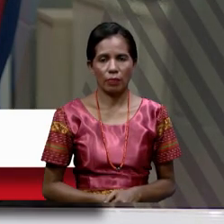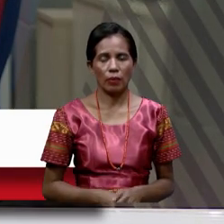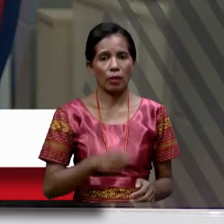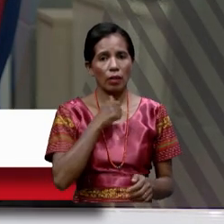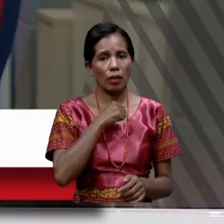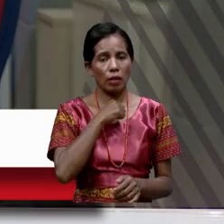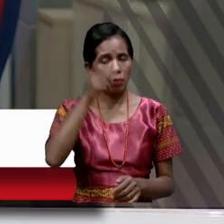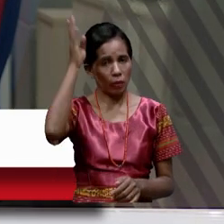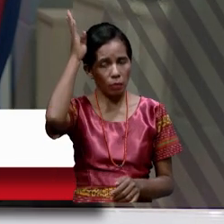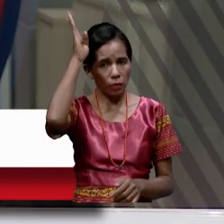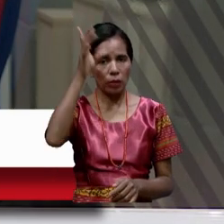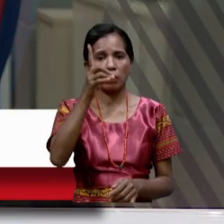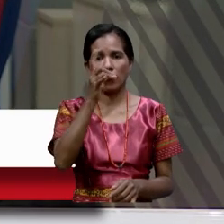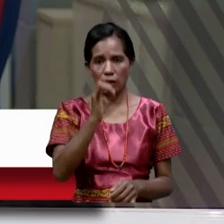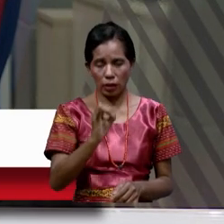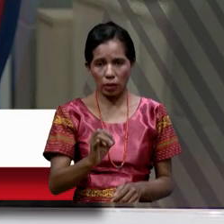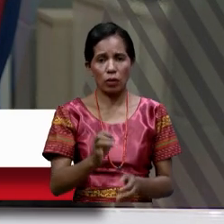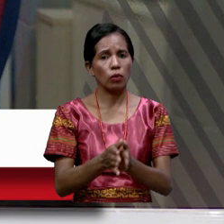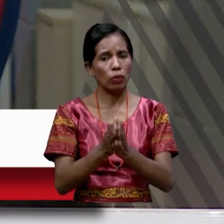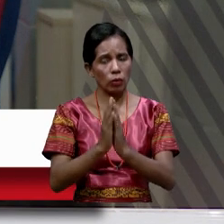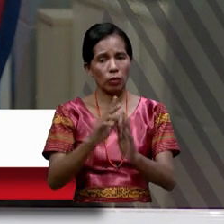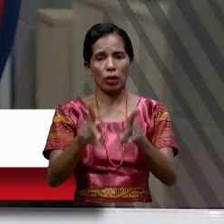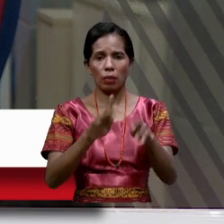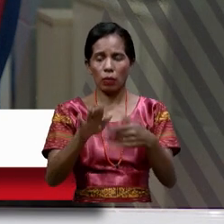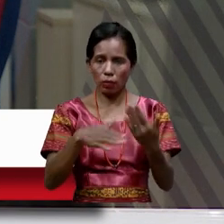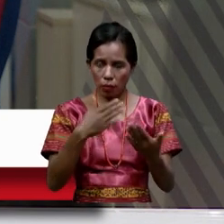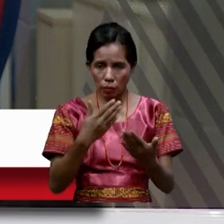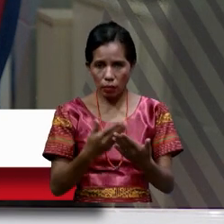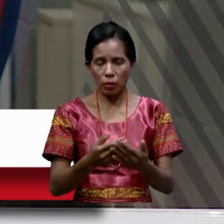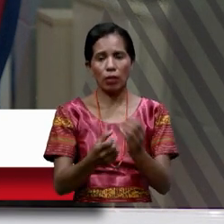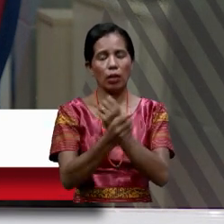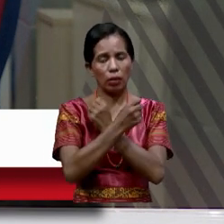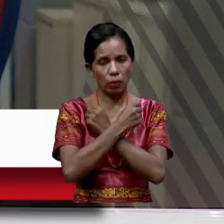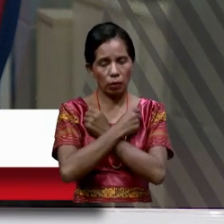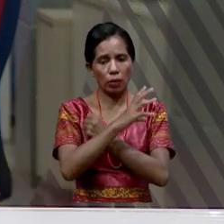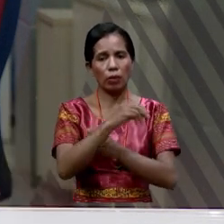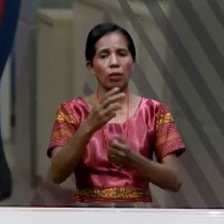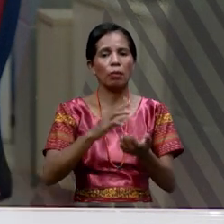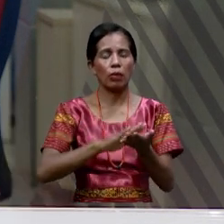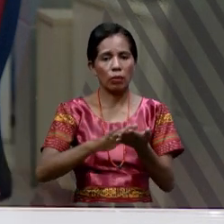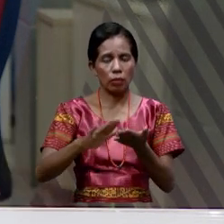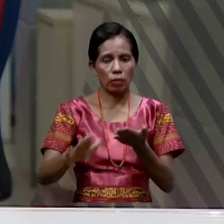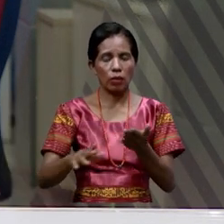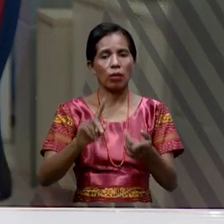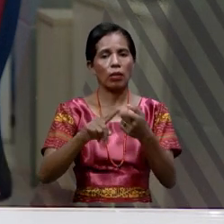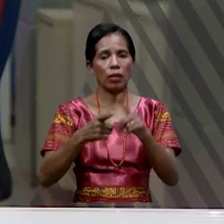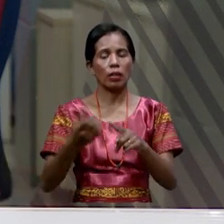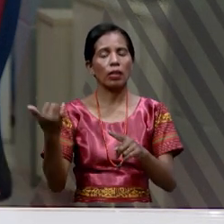Arsebispo Arkidiocese Metropolitana Dili khusus Sarani Hotu Atuha Domi no perdua malu iha semana